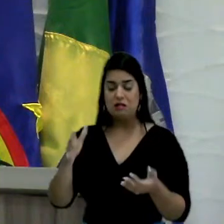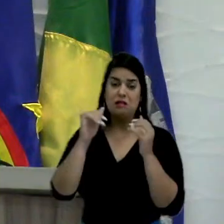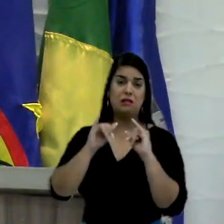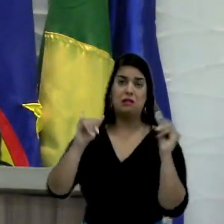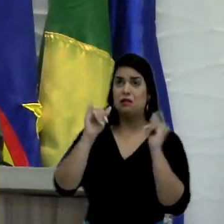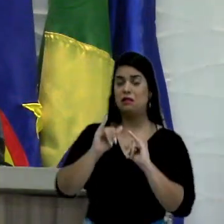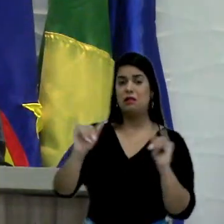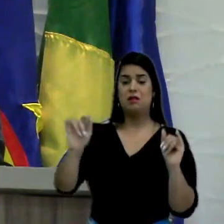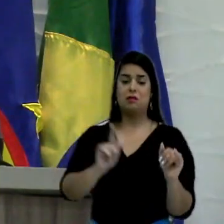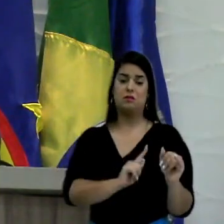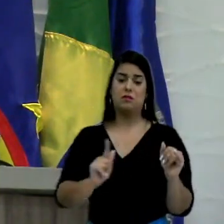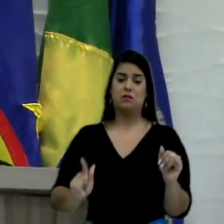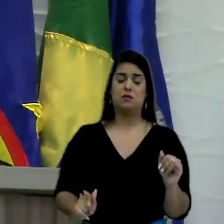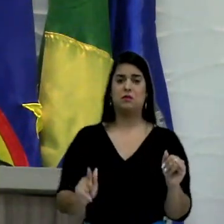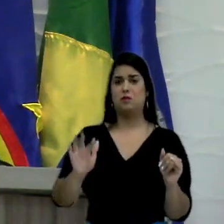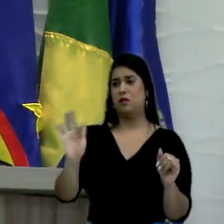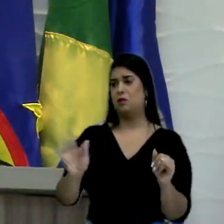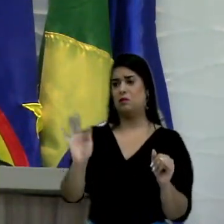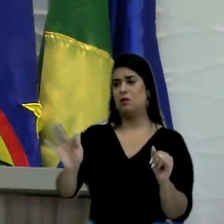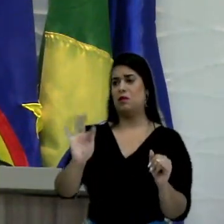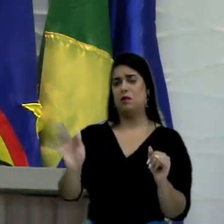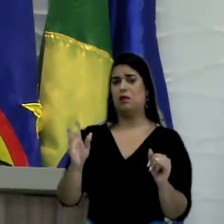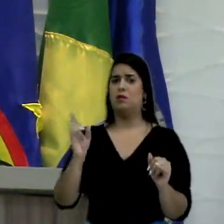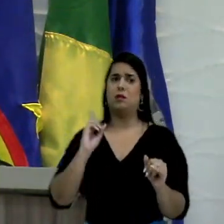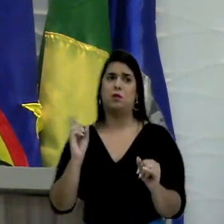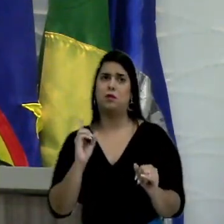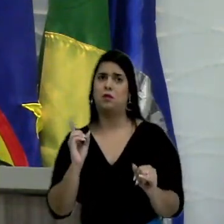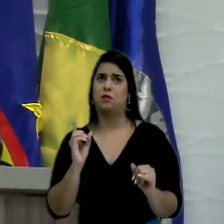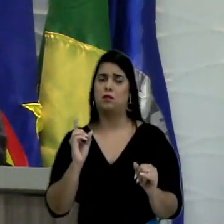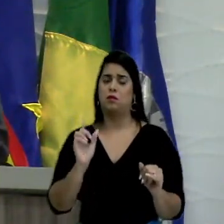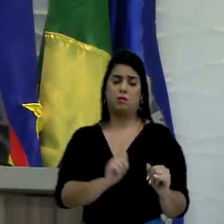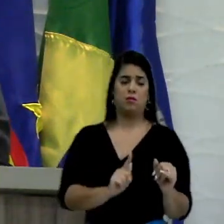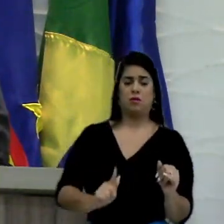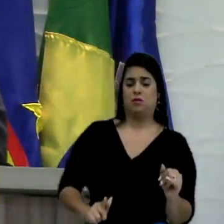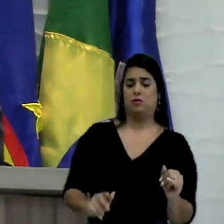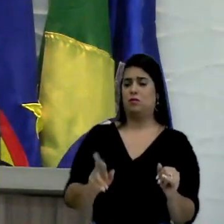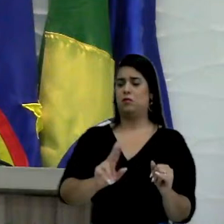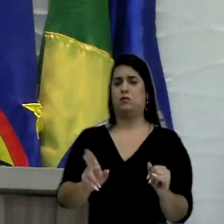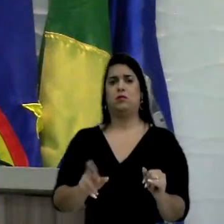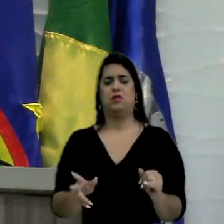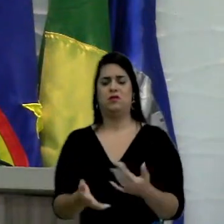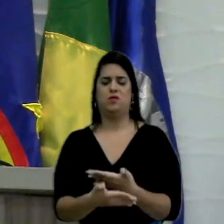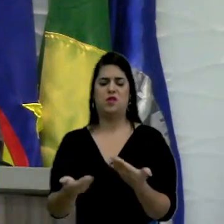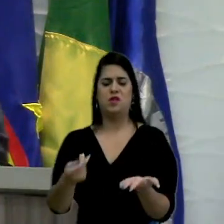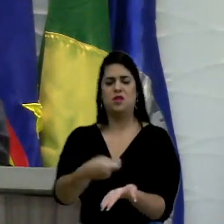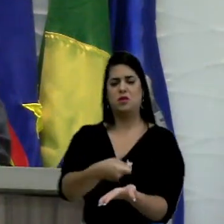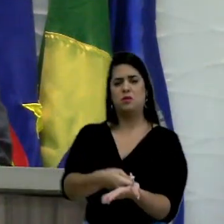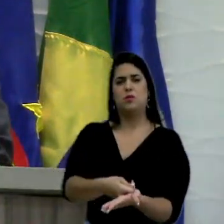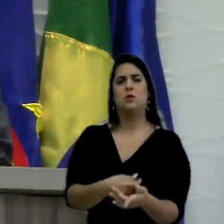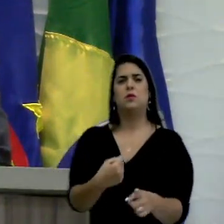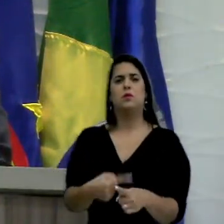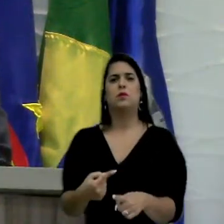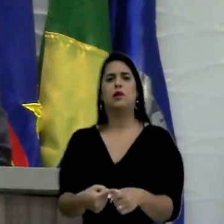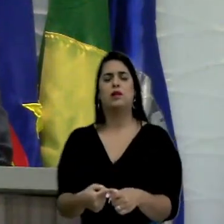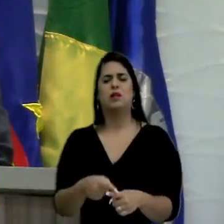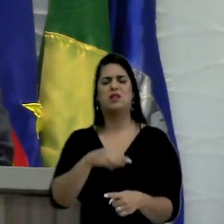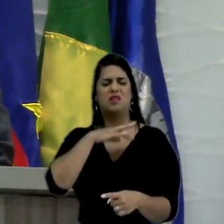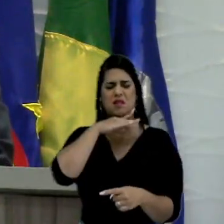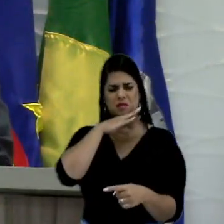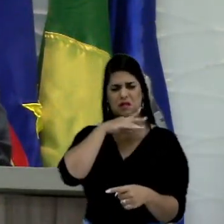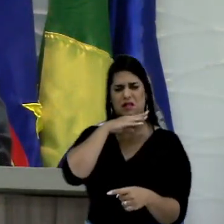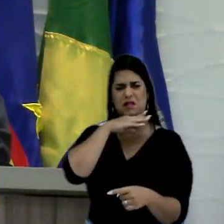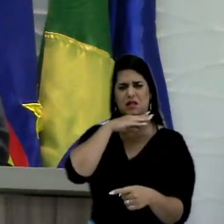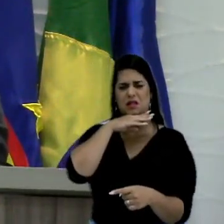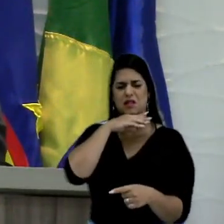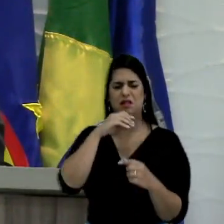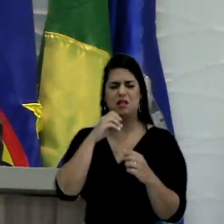foi o governo federal, que não foi a deputada, que não foi a governadora, que não foi vocês que cobraram. Porque tudo de ruim que